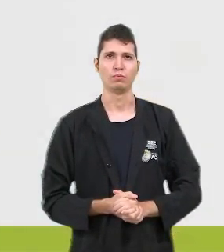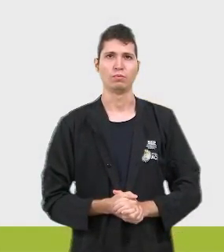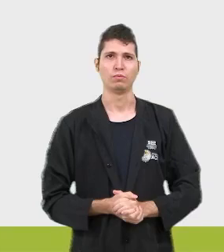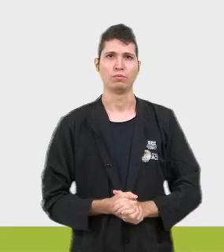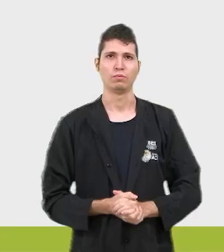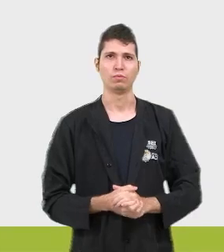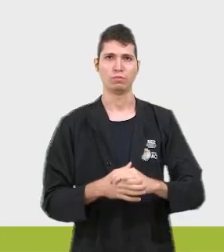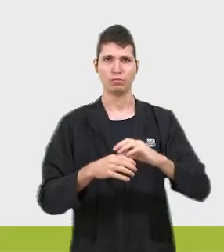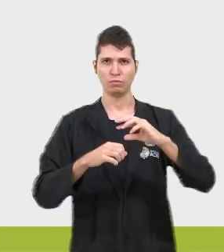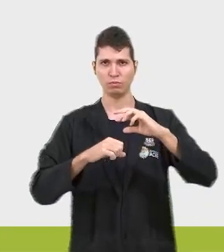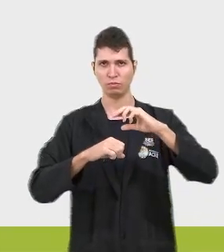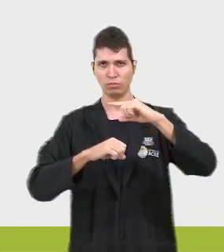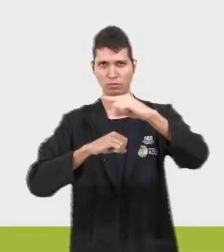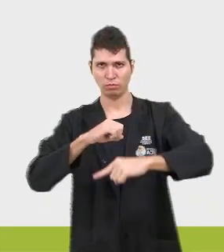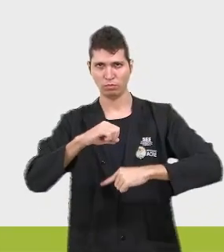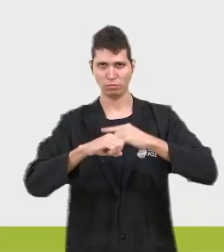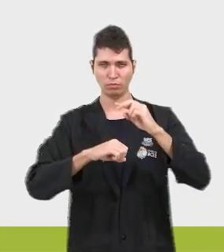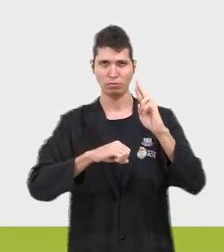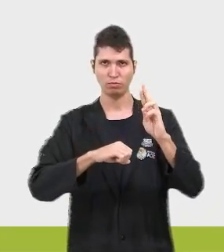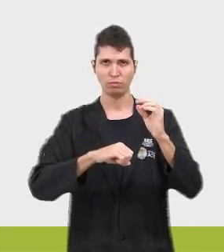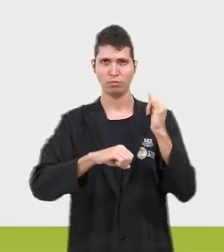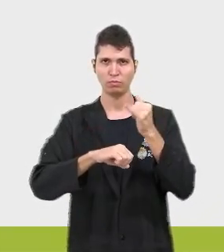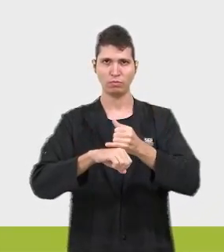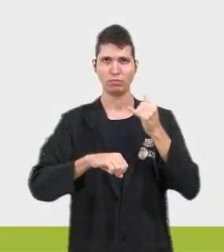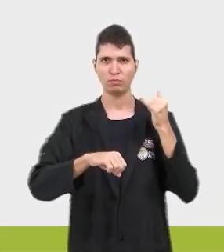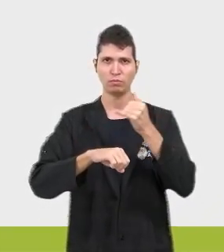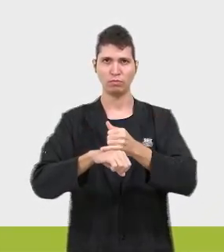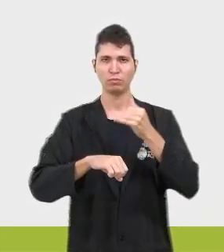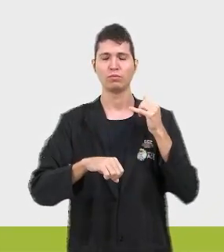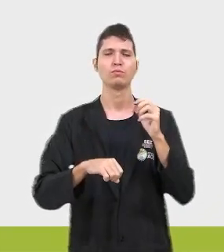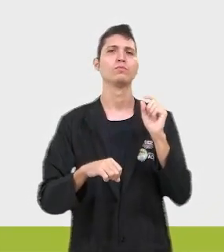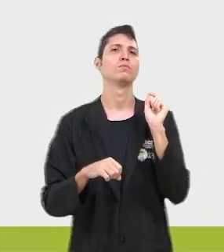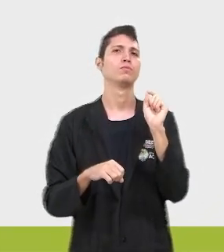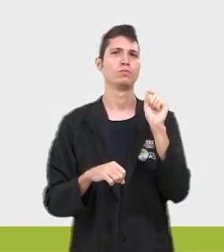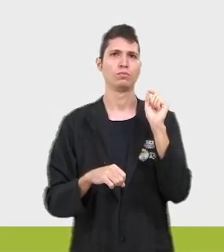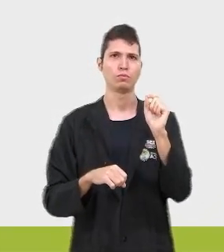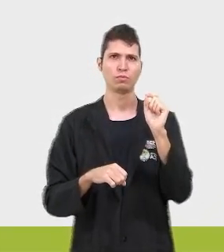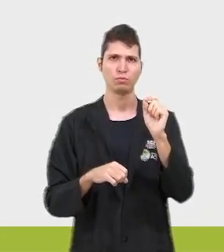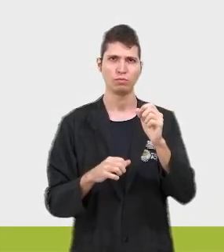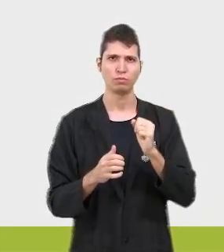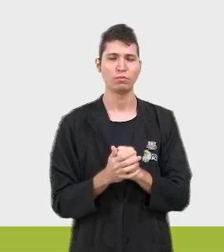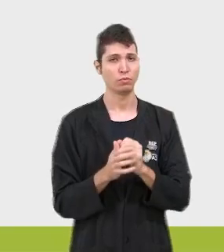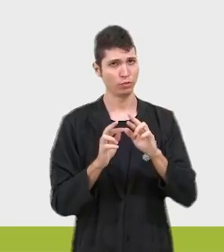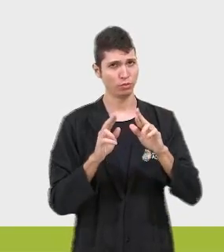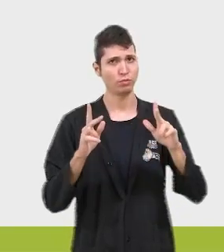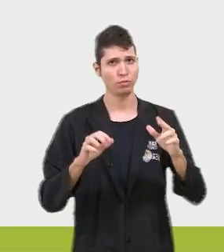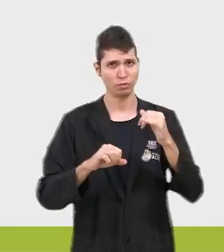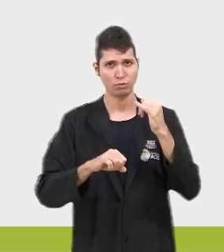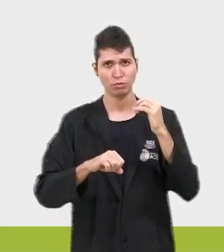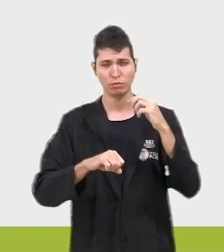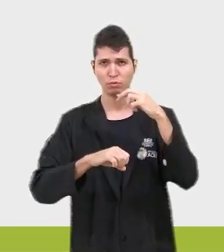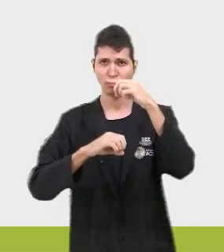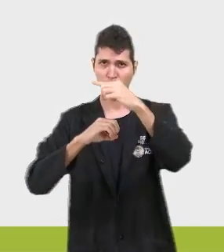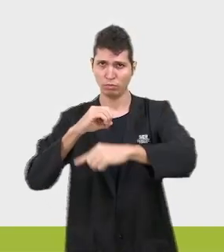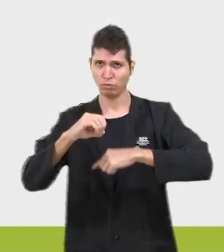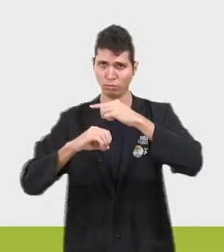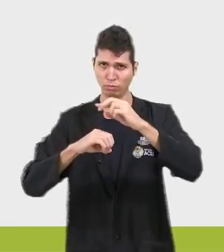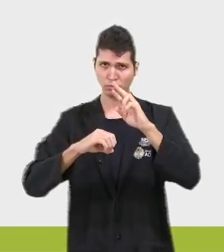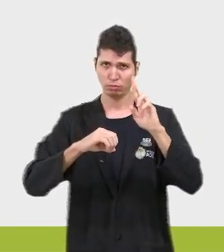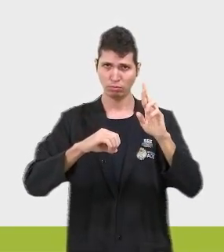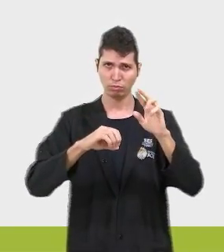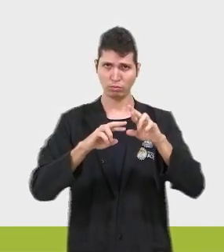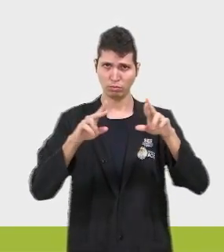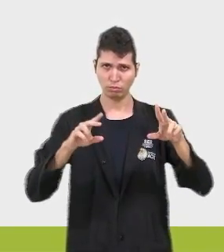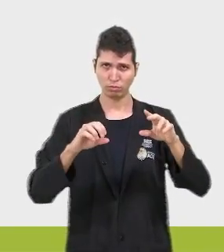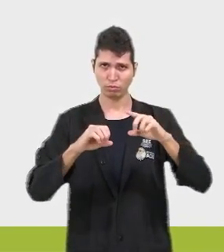Raio iônico, não podemos confundir, tá? Raio iônico é diferente de raio atômico. Por